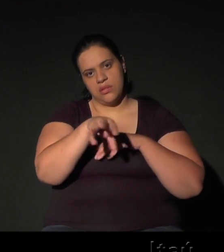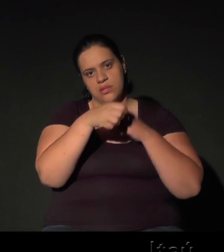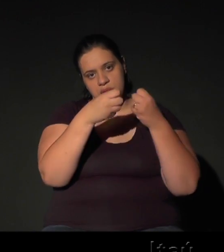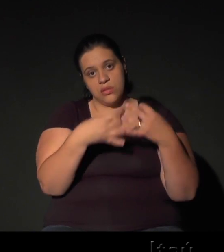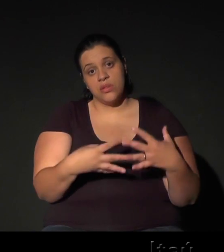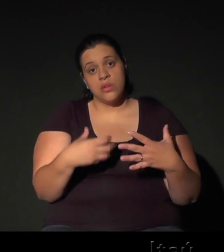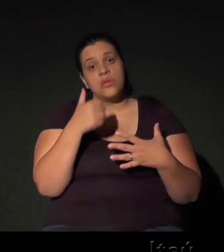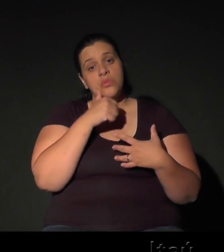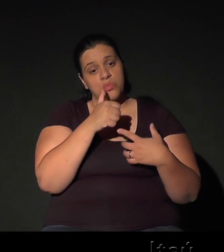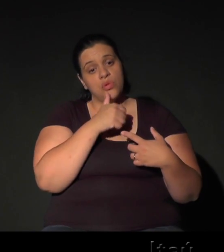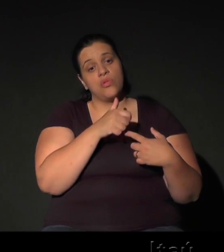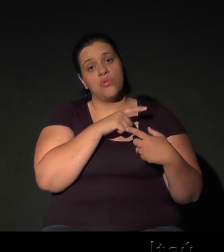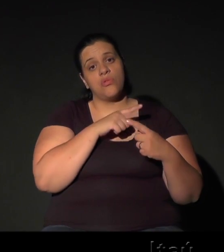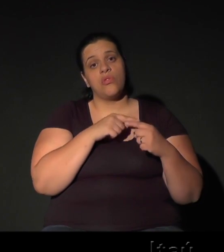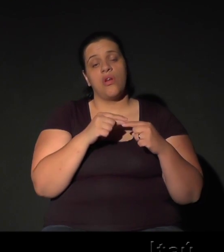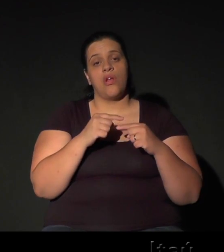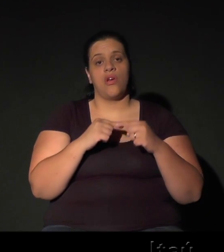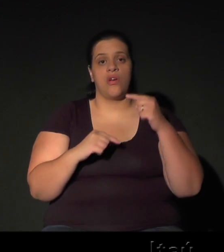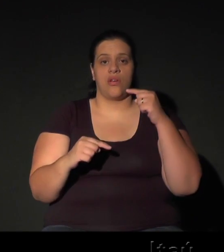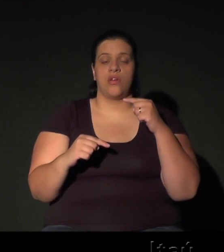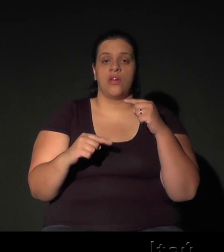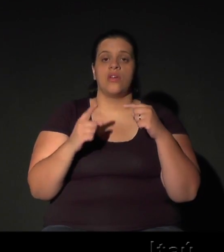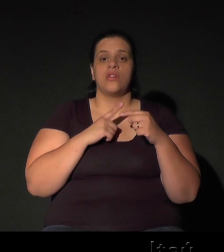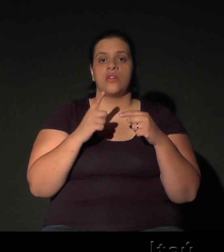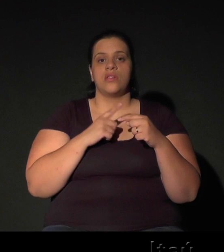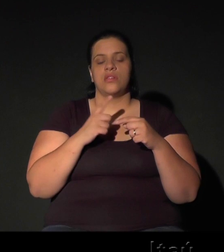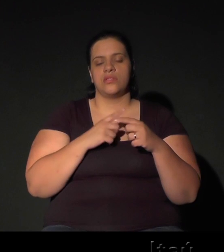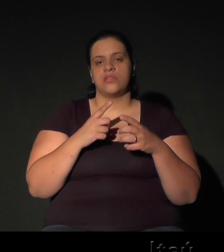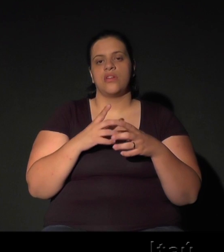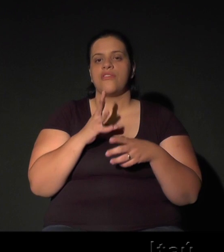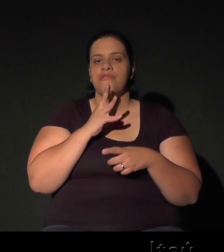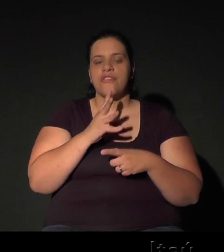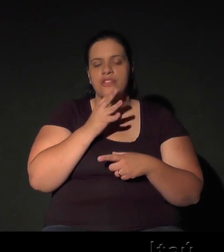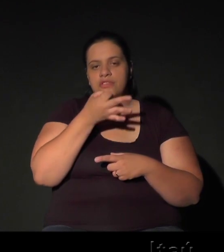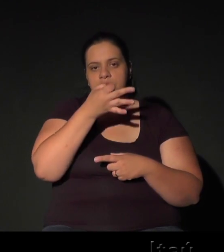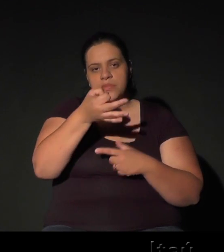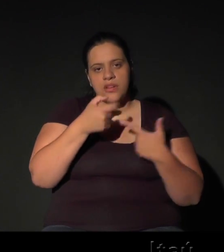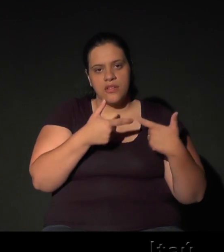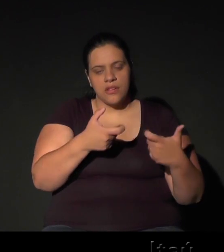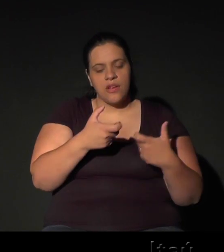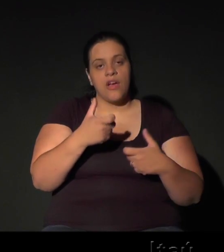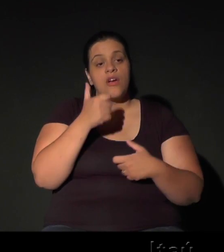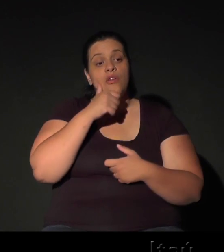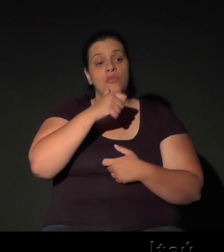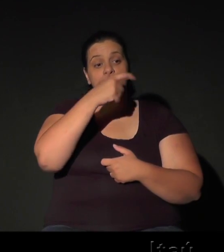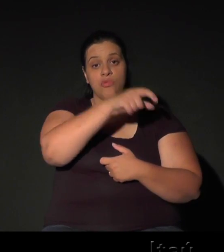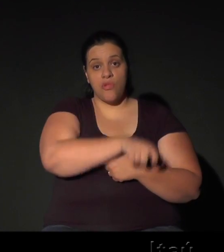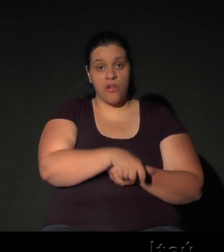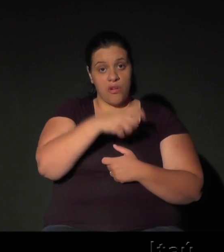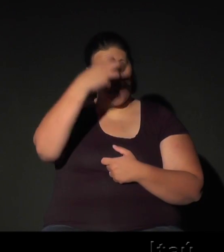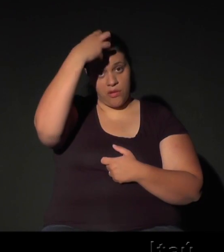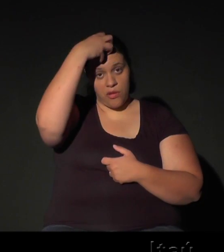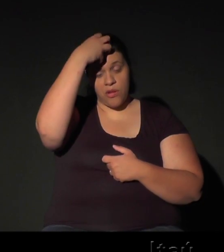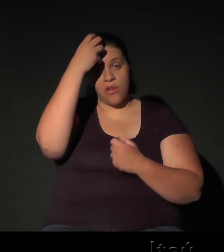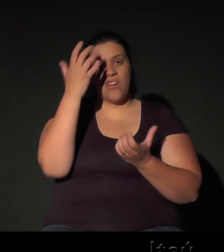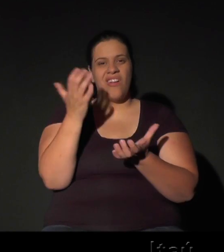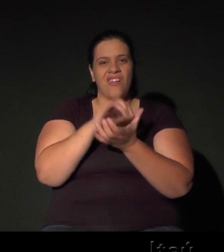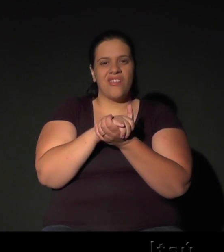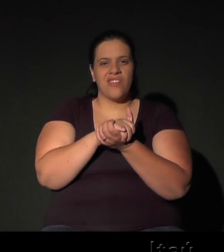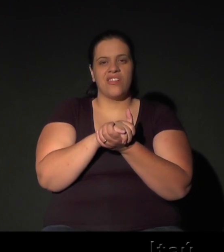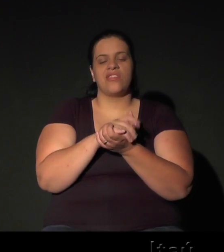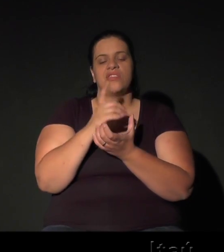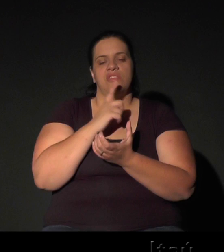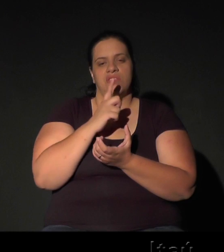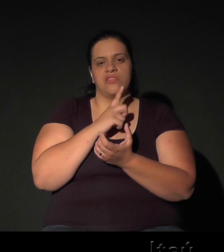tinha uma certa ascendência sobre o homem Ela recebia sobre saques de guerra era nomeada rainha e dentro da relação do casal que eles